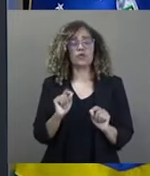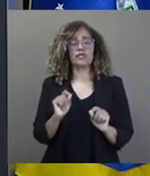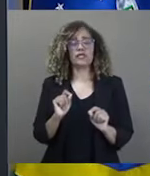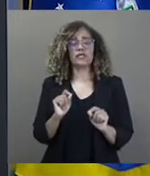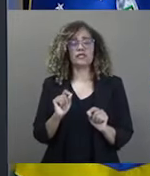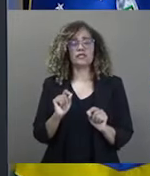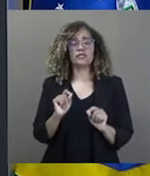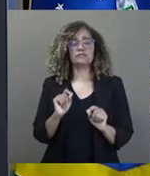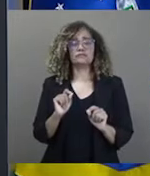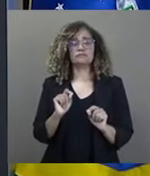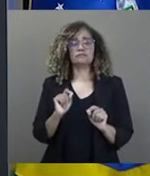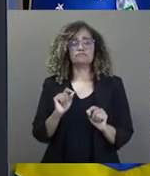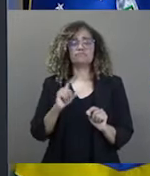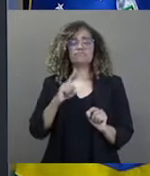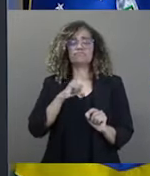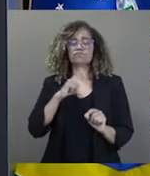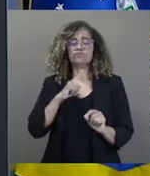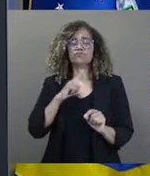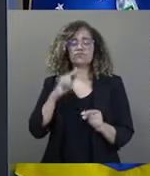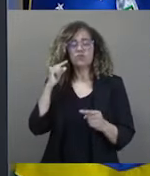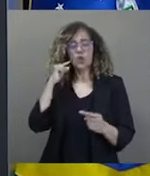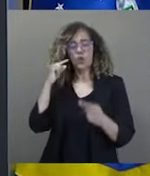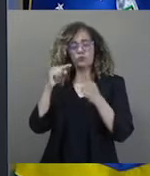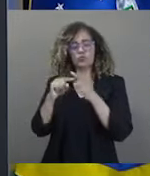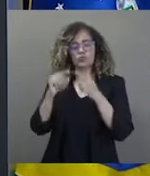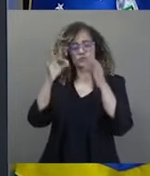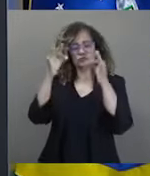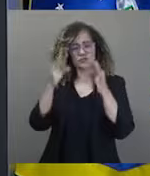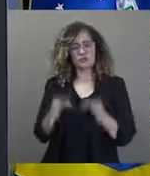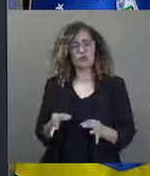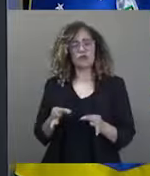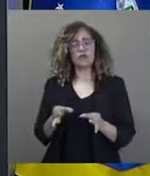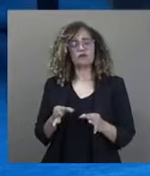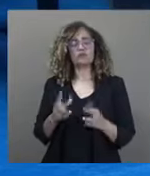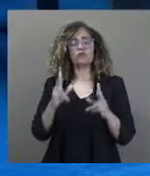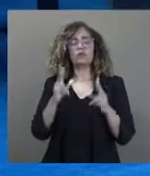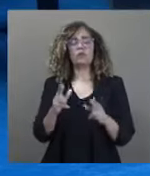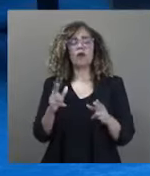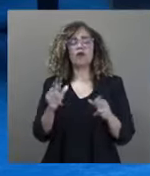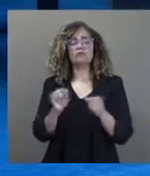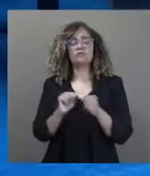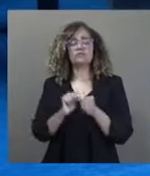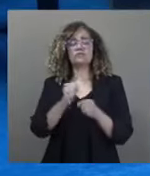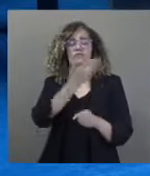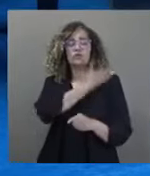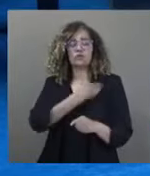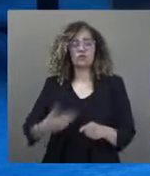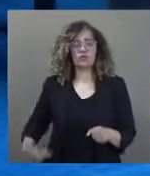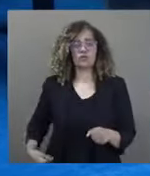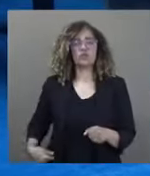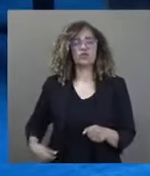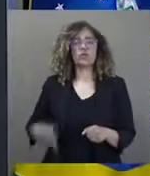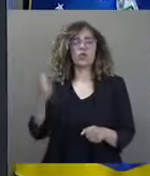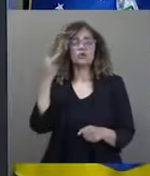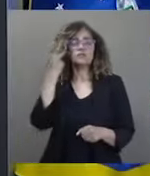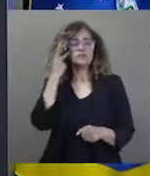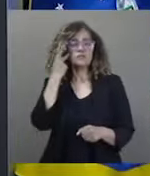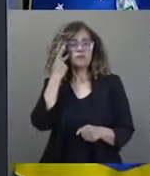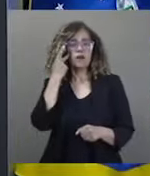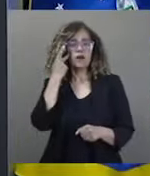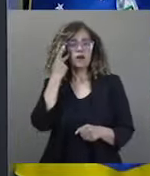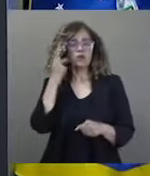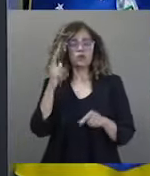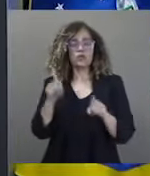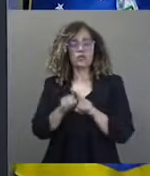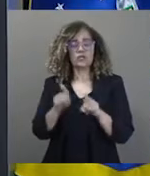gestos e de ações concretas Como estão fazendo o governador Paulista e o Presidente